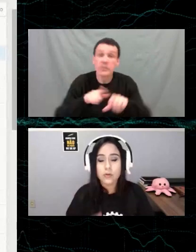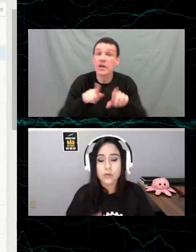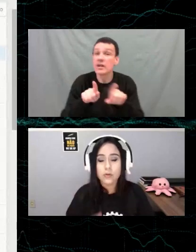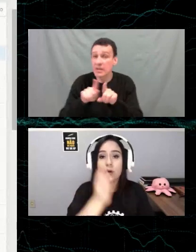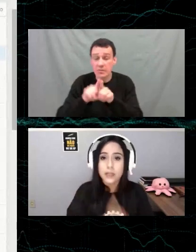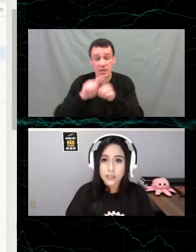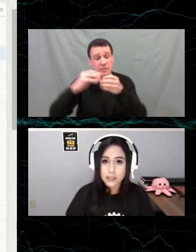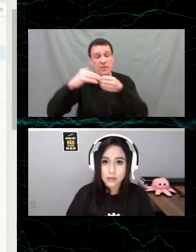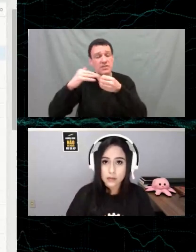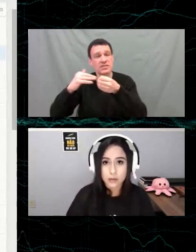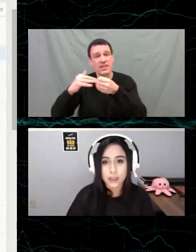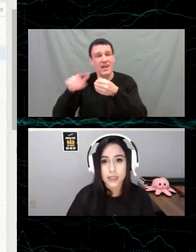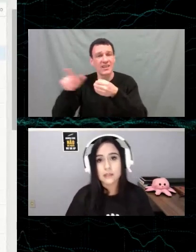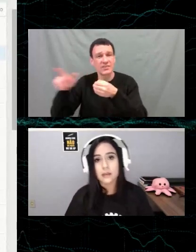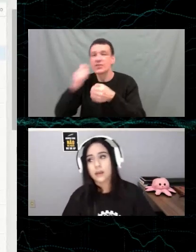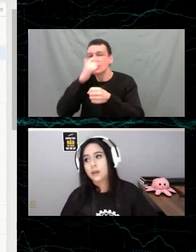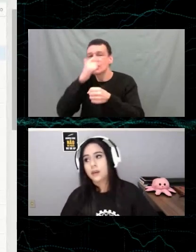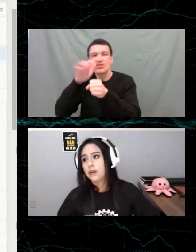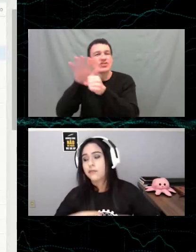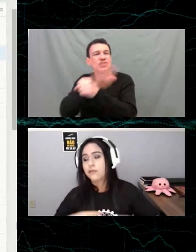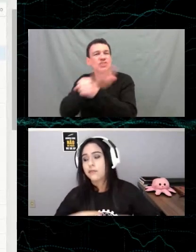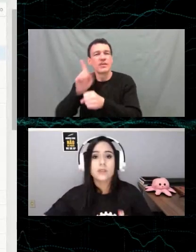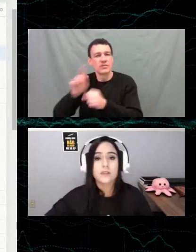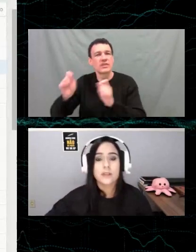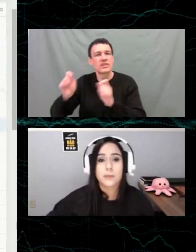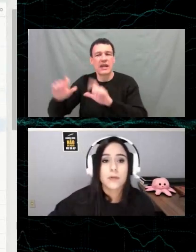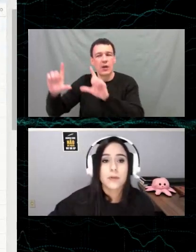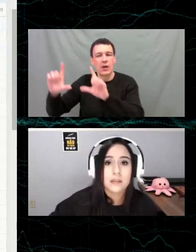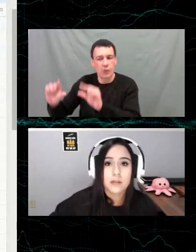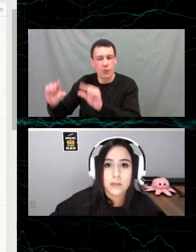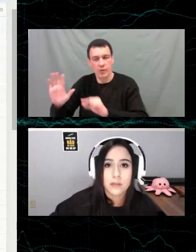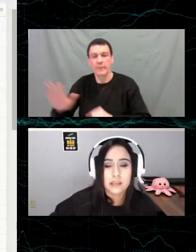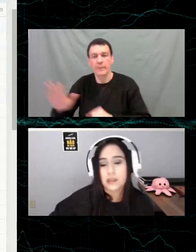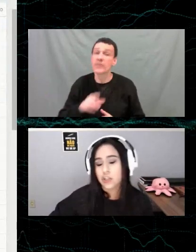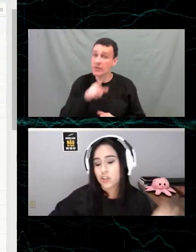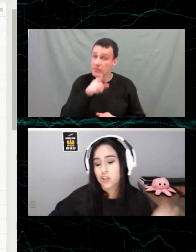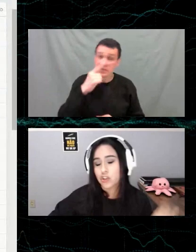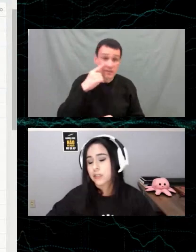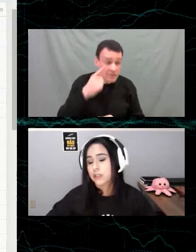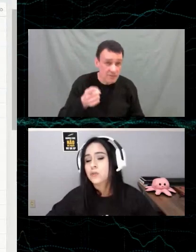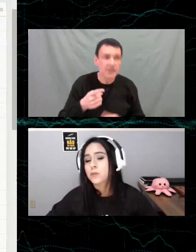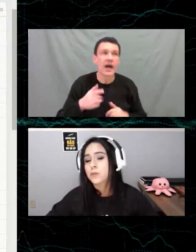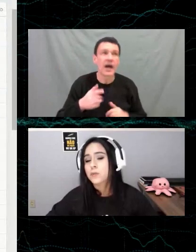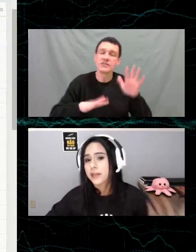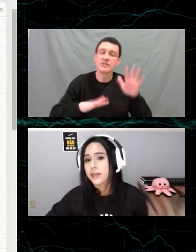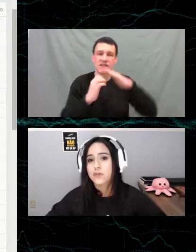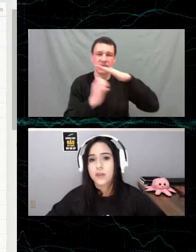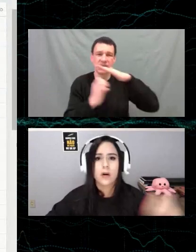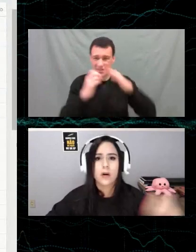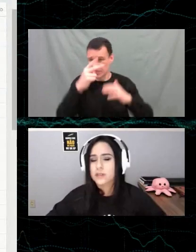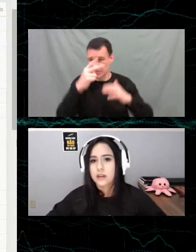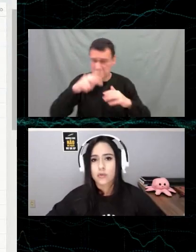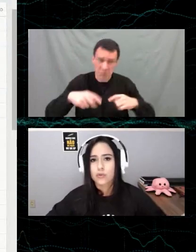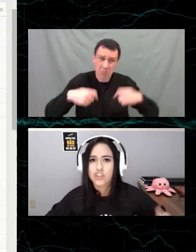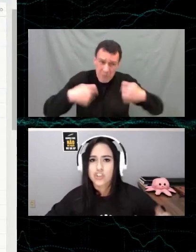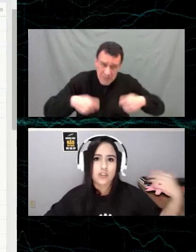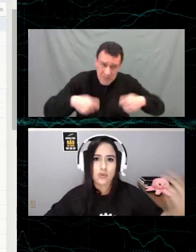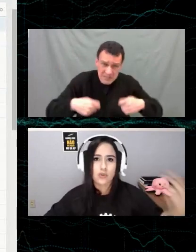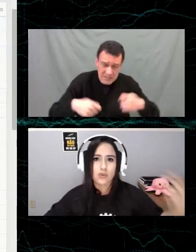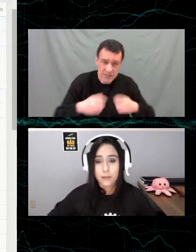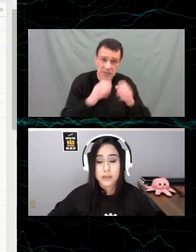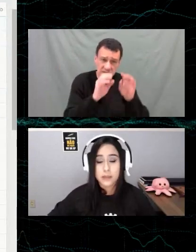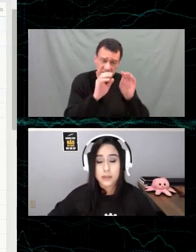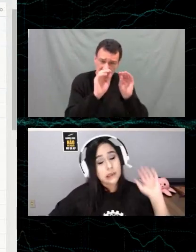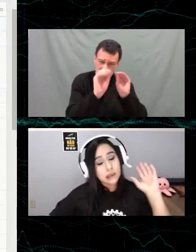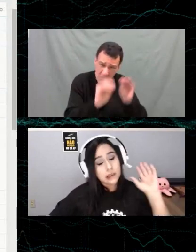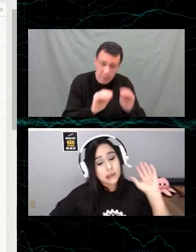Foquem nisso, organizem seus templates, vejam se às vezes a própria organização tem uma necessidade de ter uma nomenclatura específica para identificar algumas tecnologias